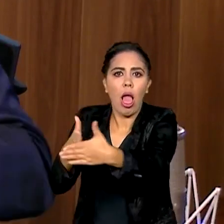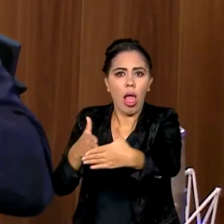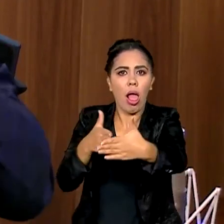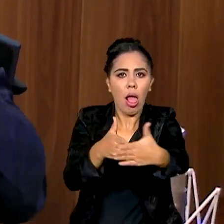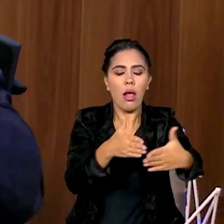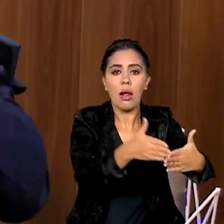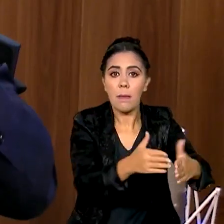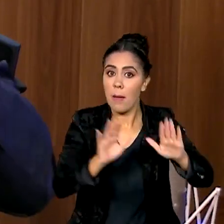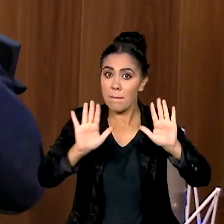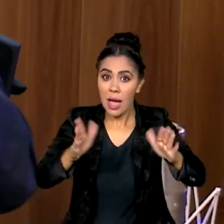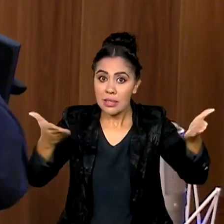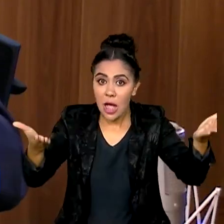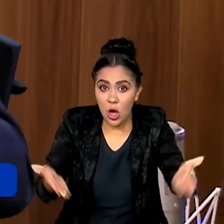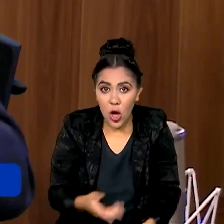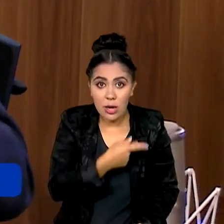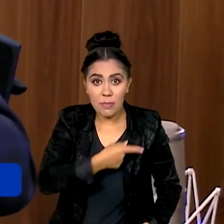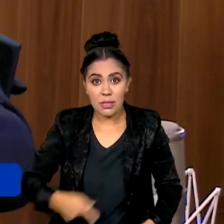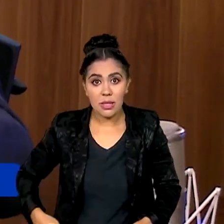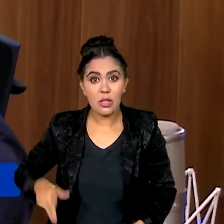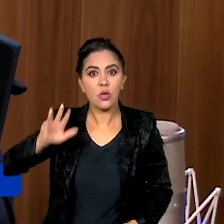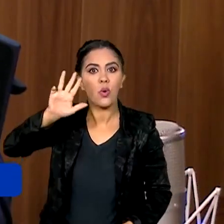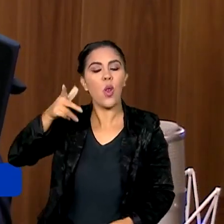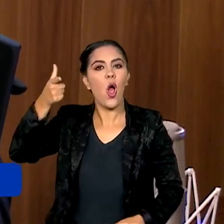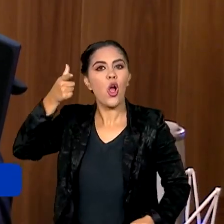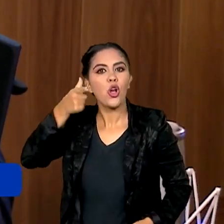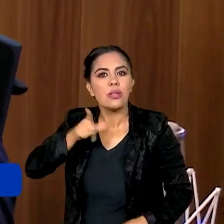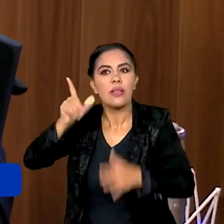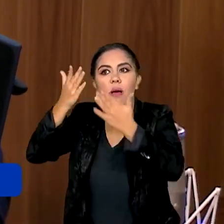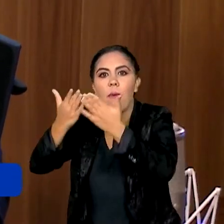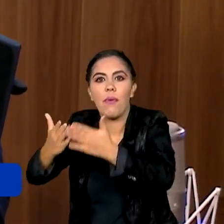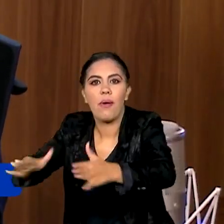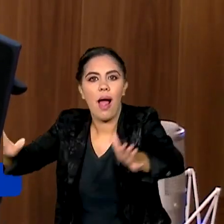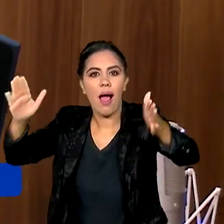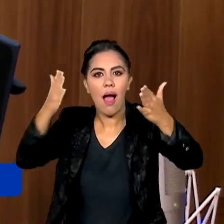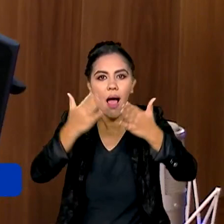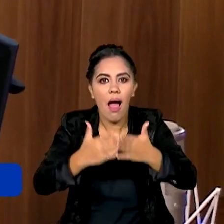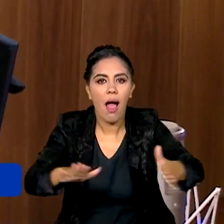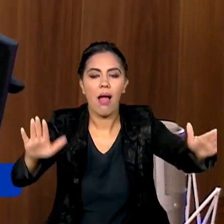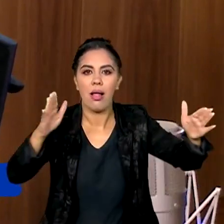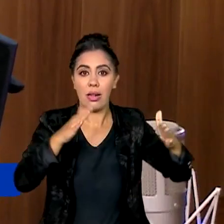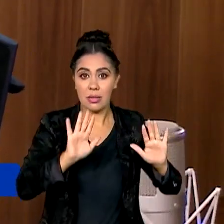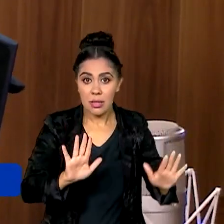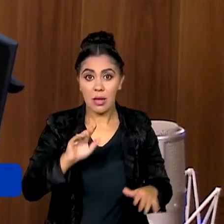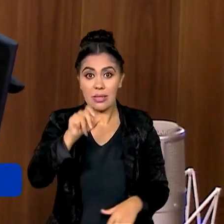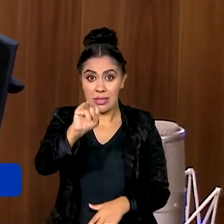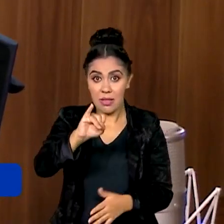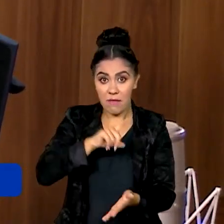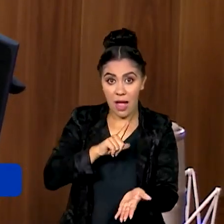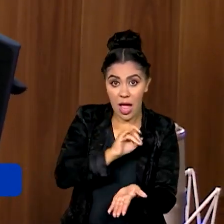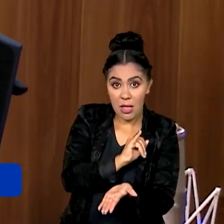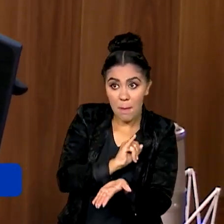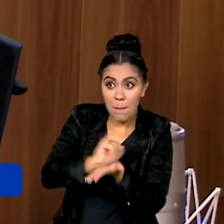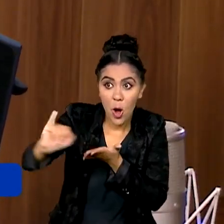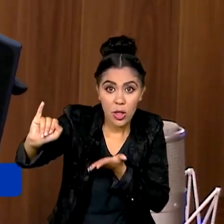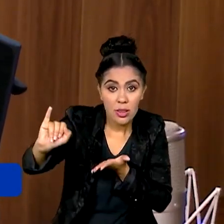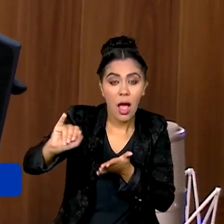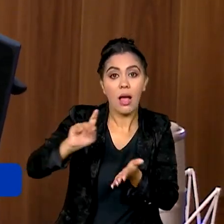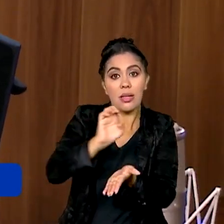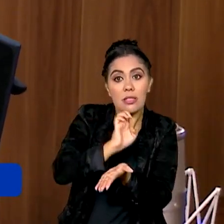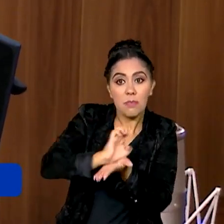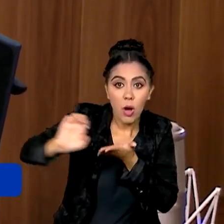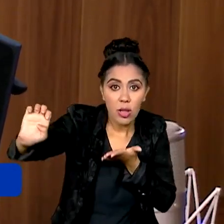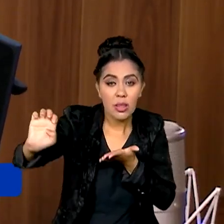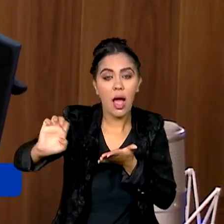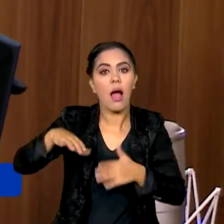viagens, conseguiu abrir muitos mercados para nós exportarmos. Então, se você vai exportar mais, seja um produto